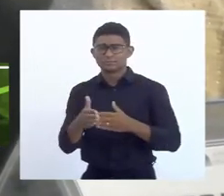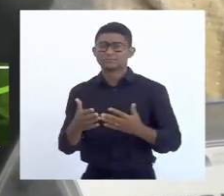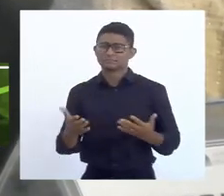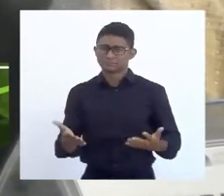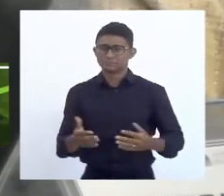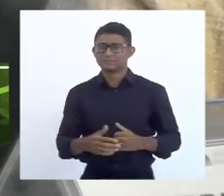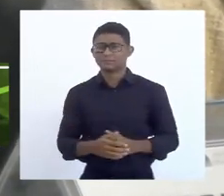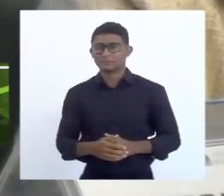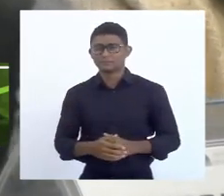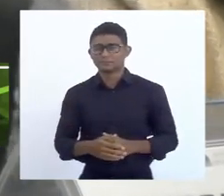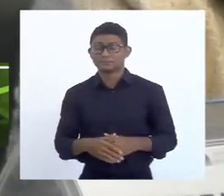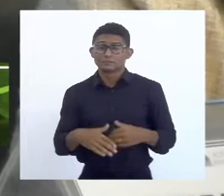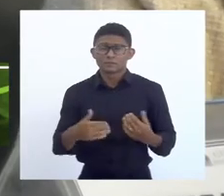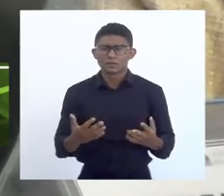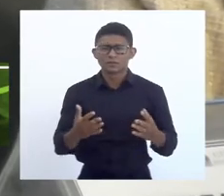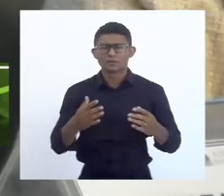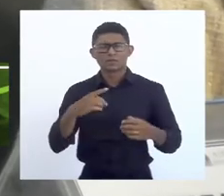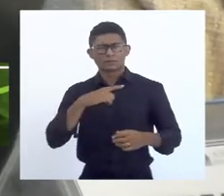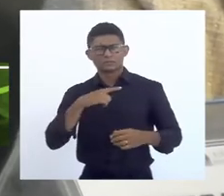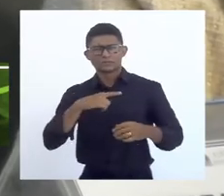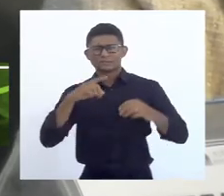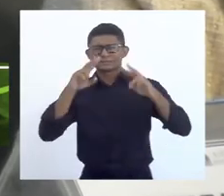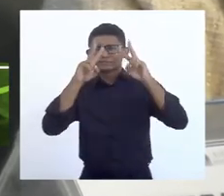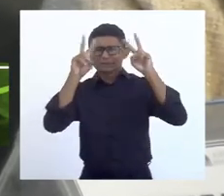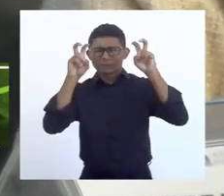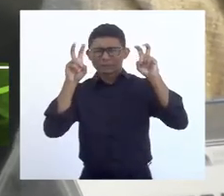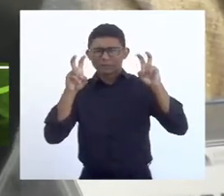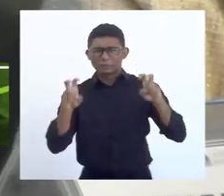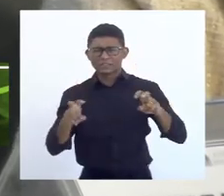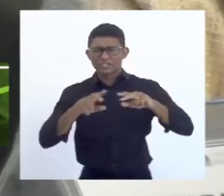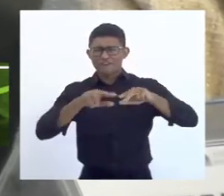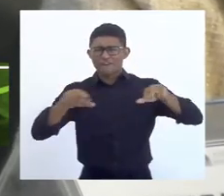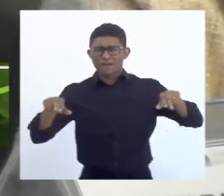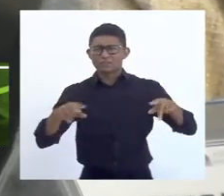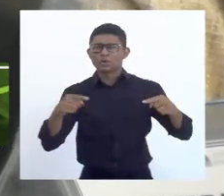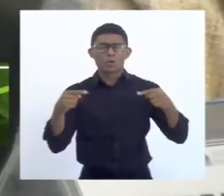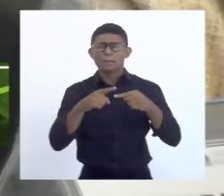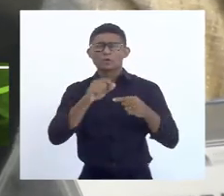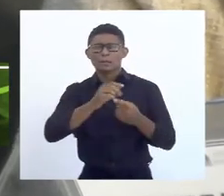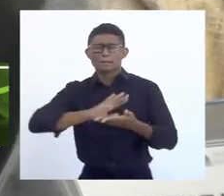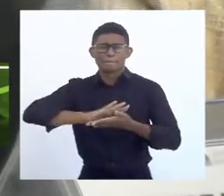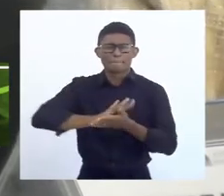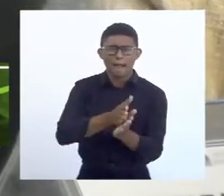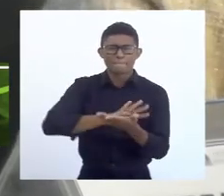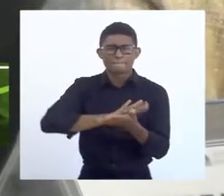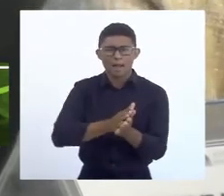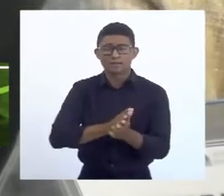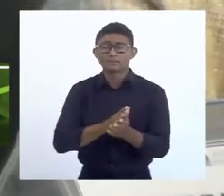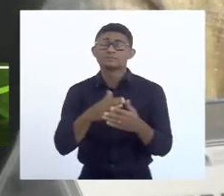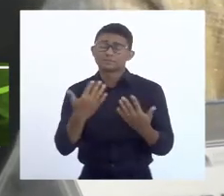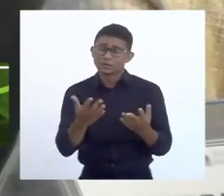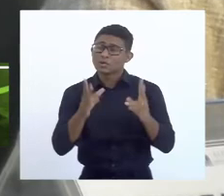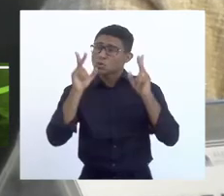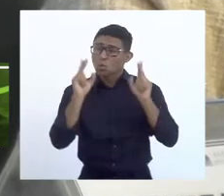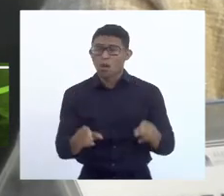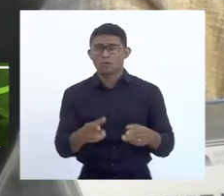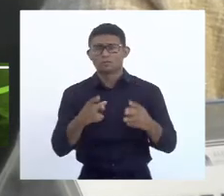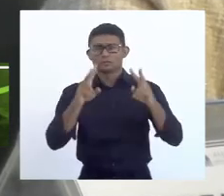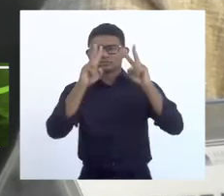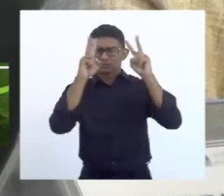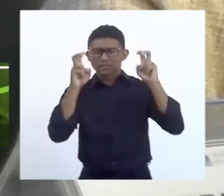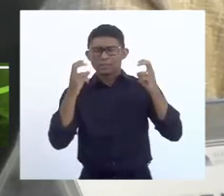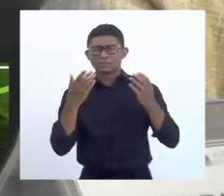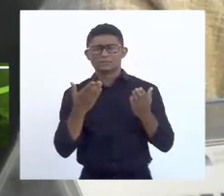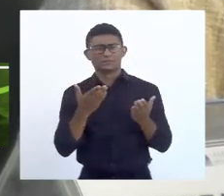todos os temas relacionados às desigualdades e opressões, ele não é um tema sobre e para e